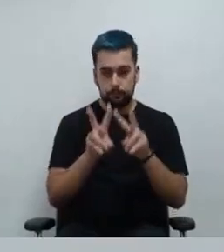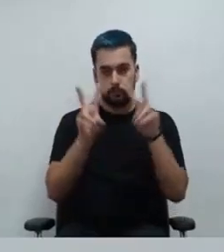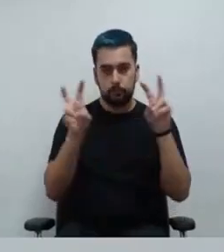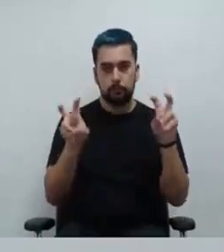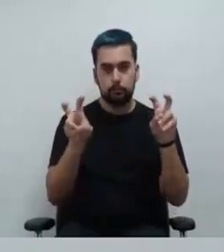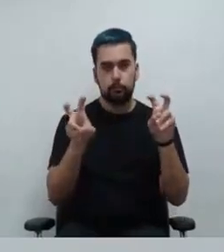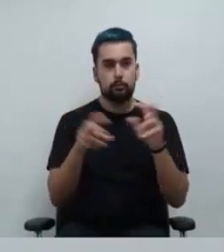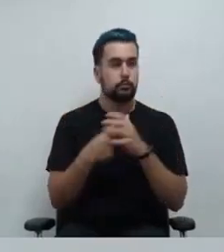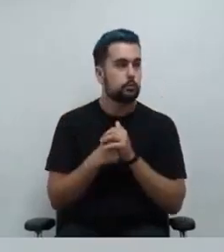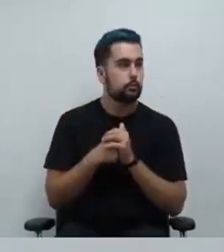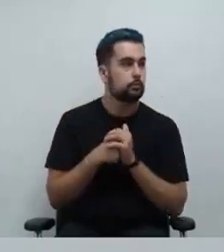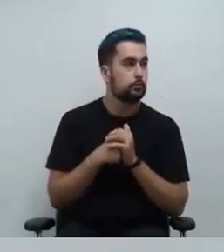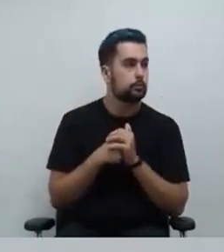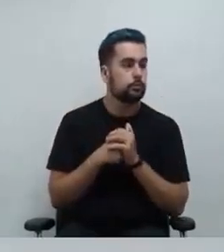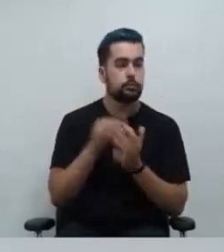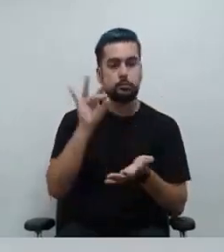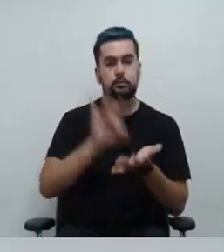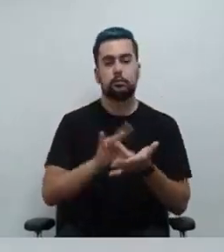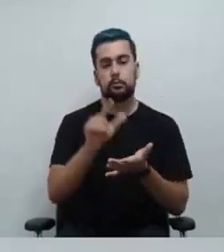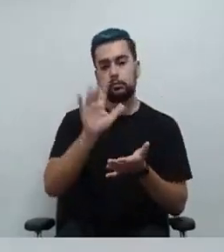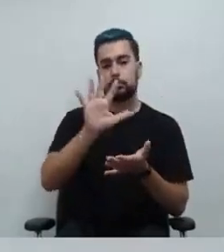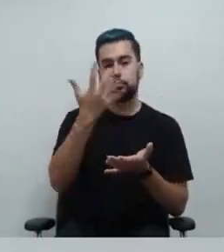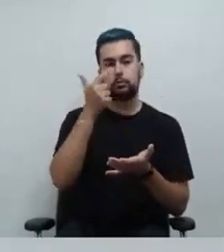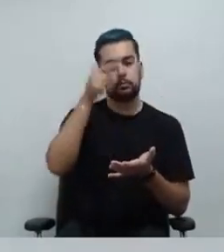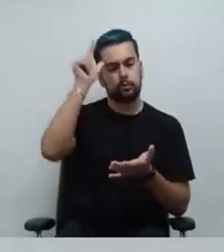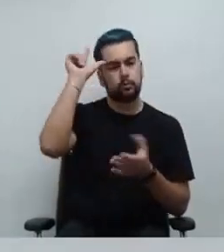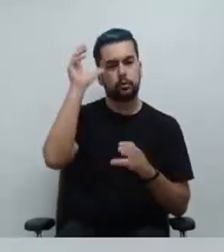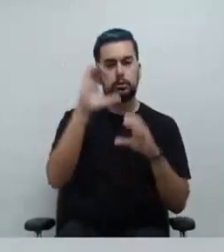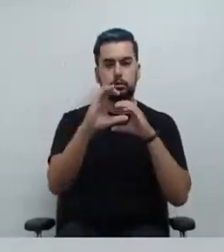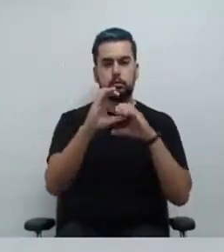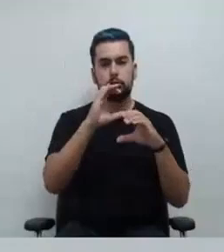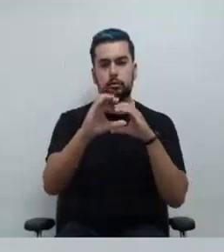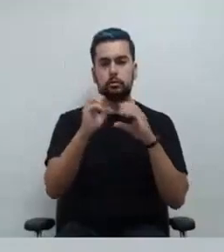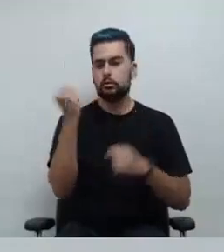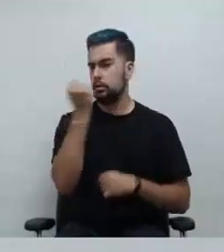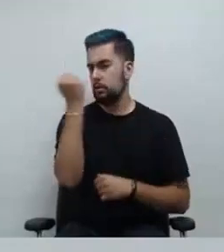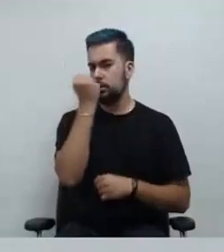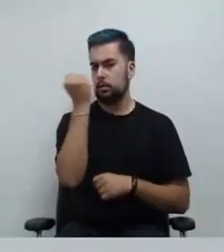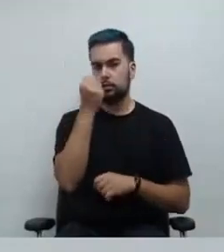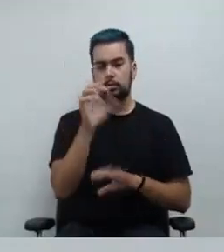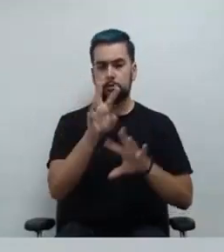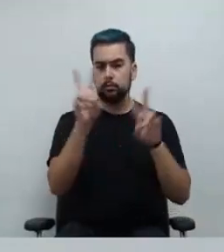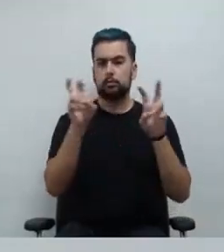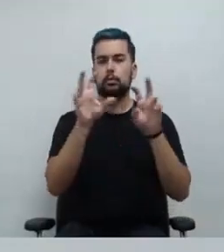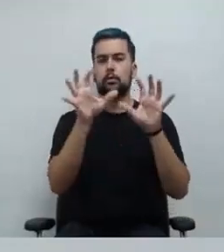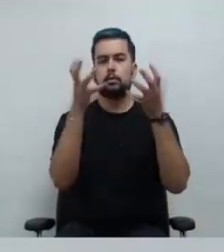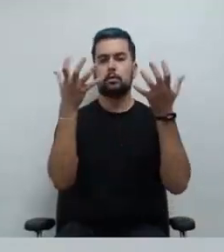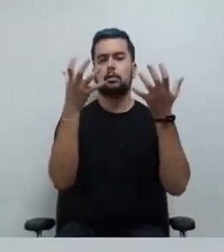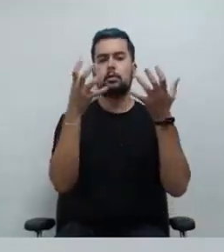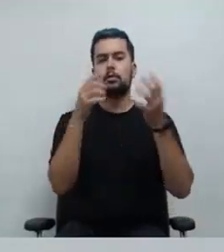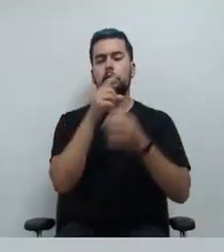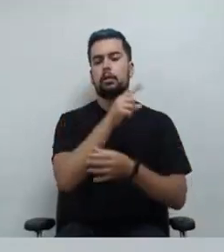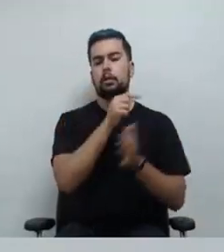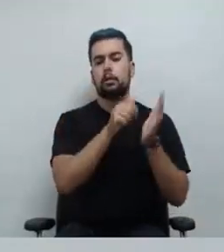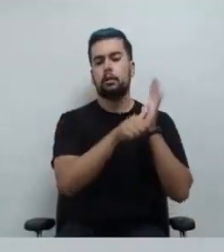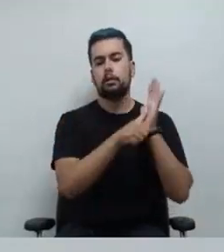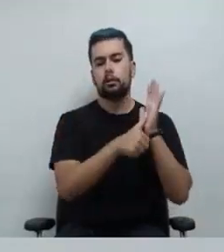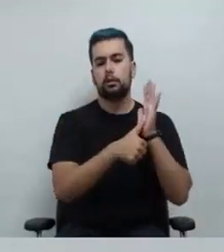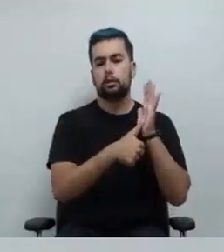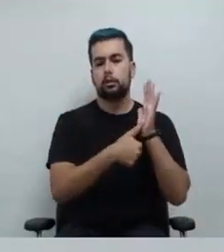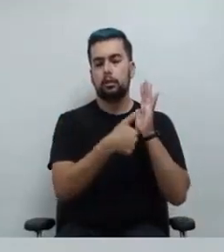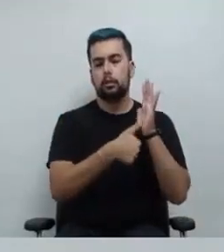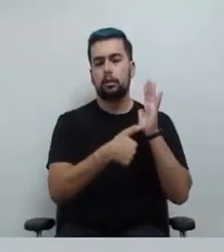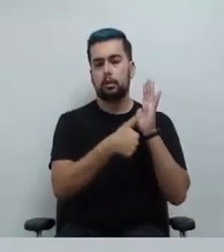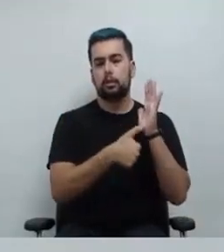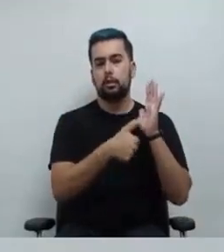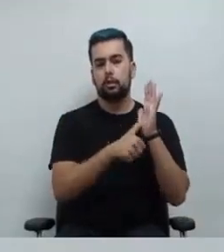os fatos que aconteceram ontem. Fomos comunicados de um grave caso que aconteceu no Fórum Criminal da Barra Funda, que vão ver um